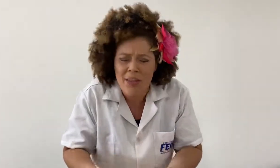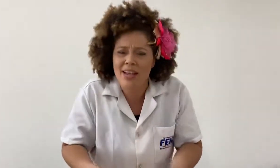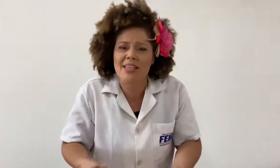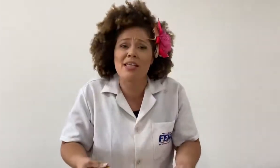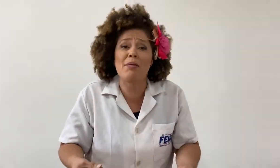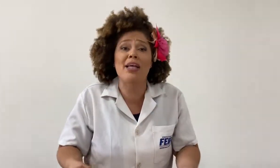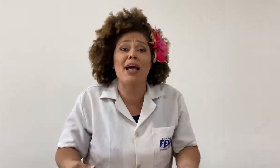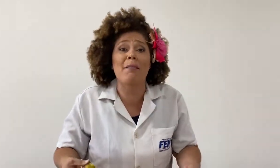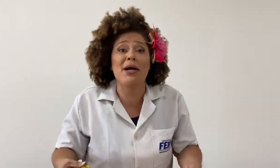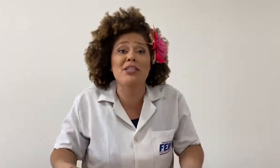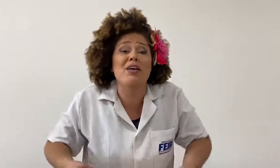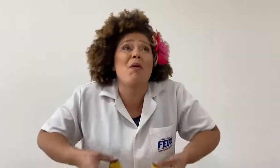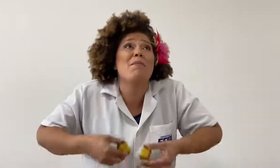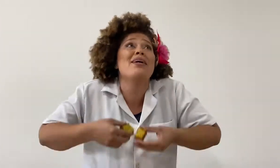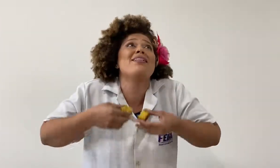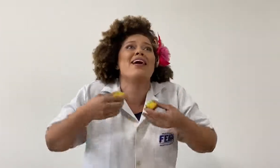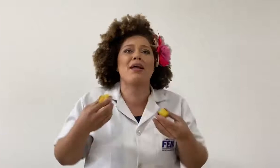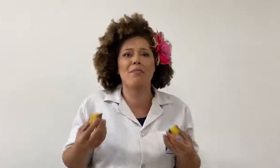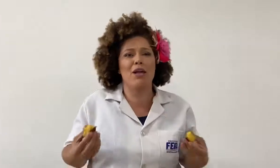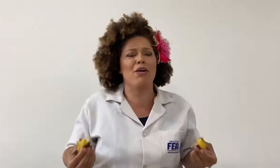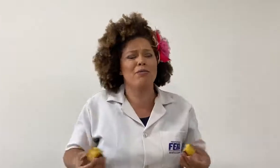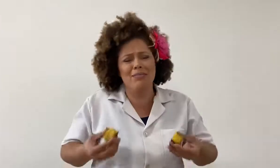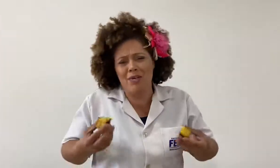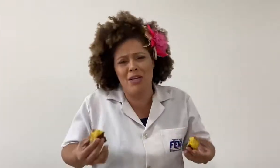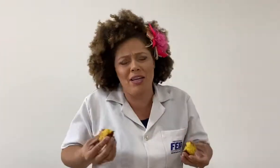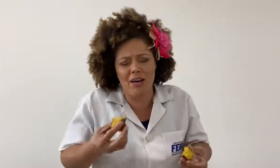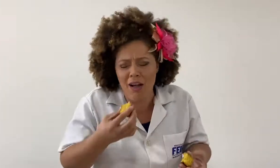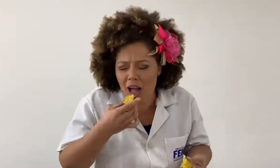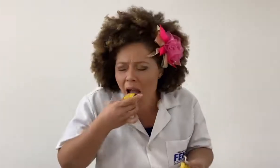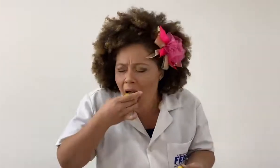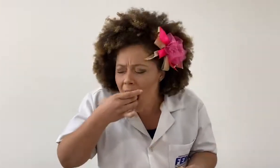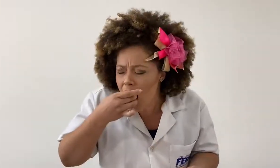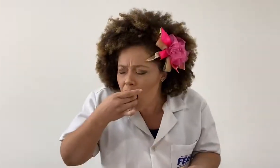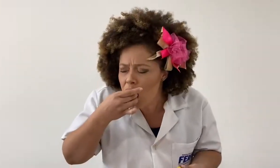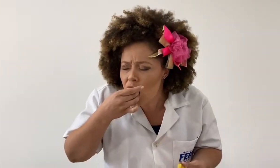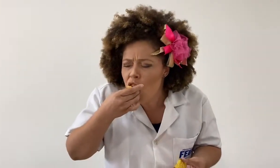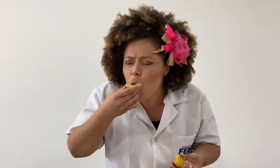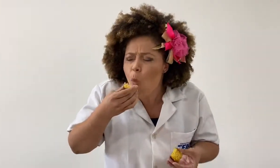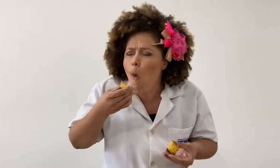maravilhosa. Essa semana ia acabar de uma maneira melhor, não iria, ó.